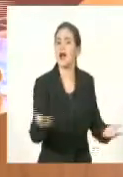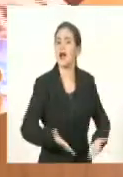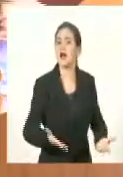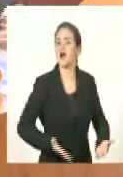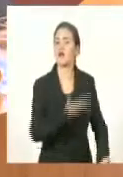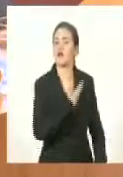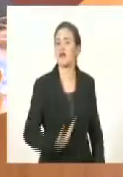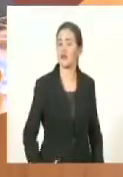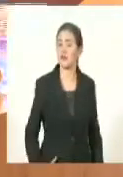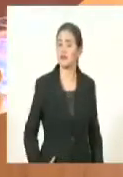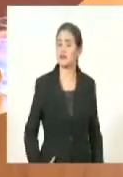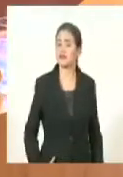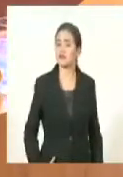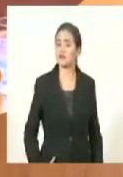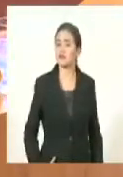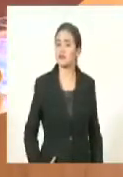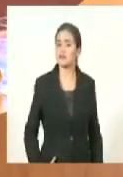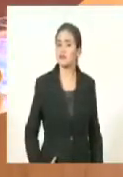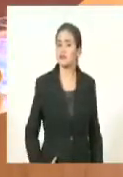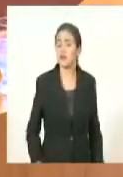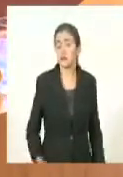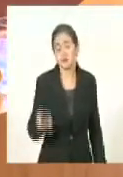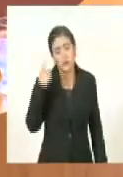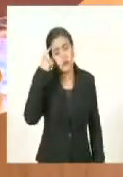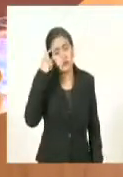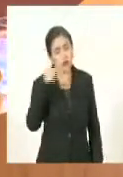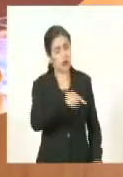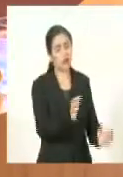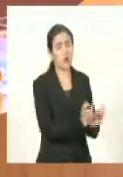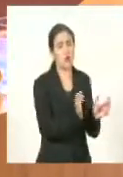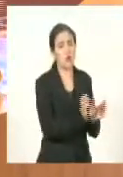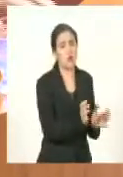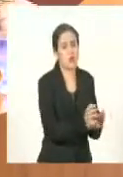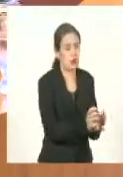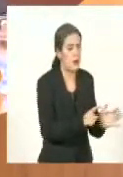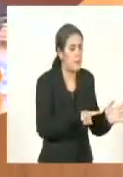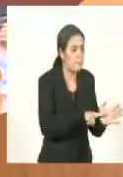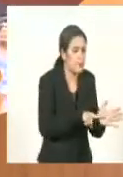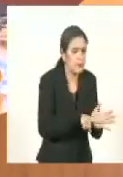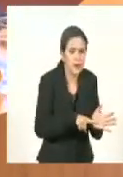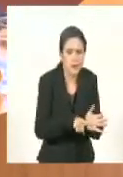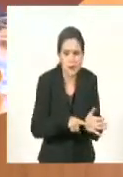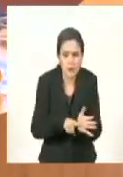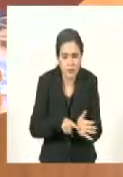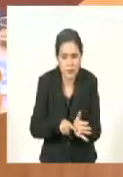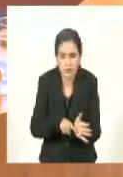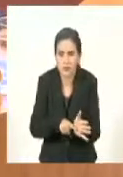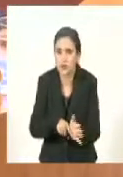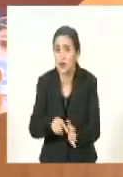governo? Será que essa superintendência vai abrir a caixa preta deste governo?